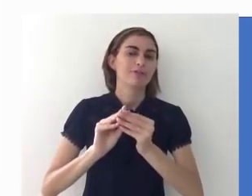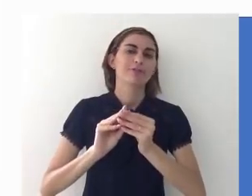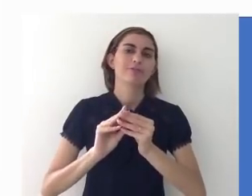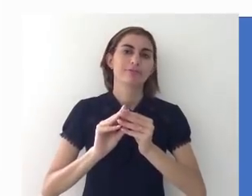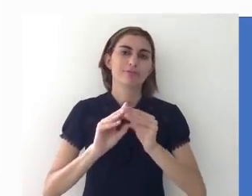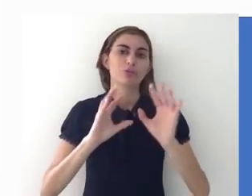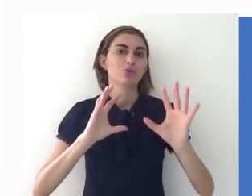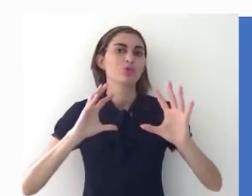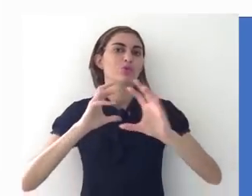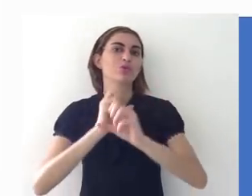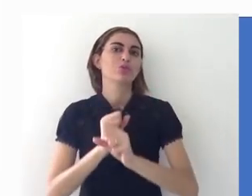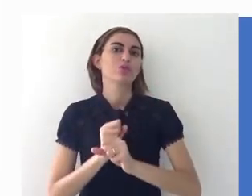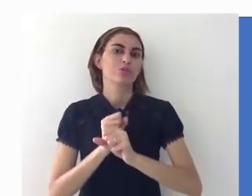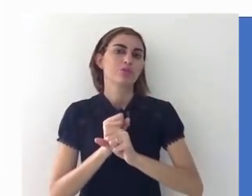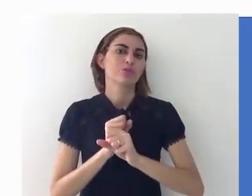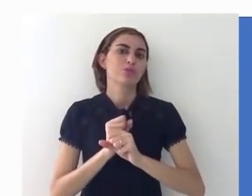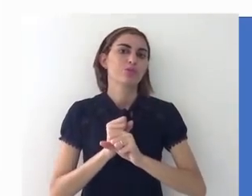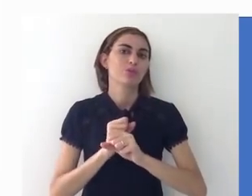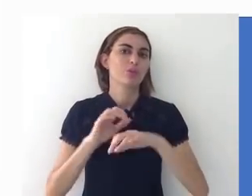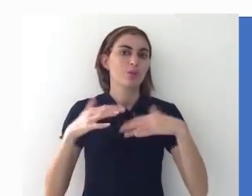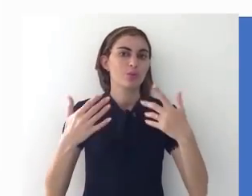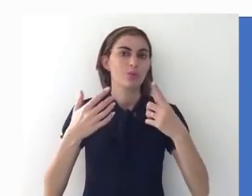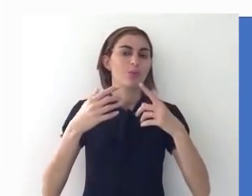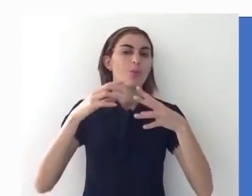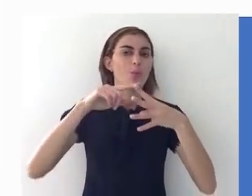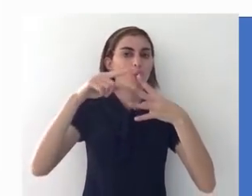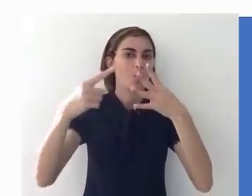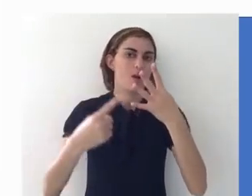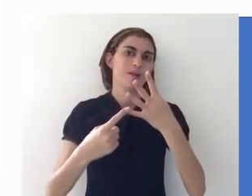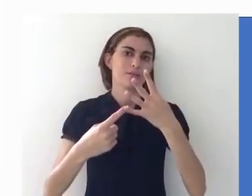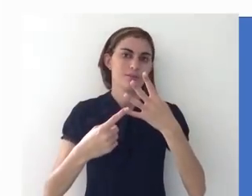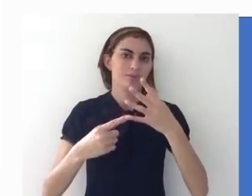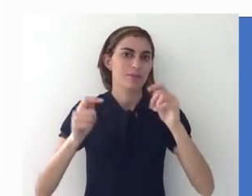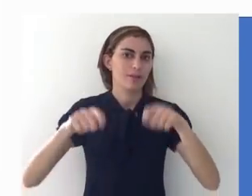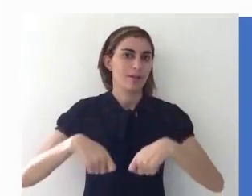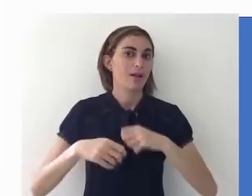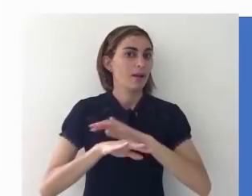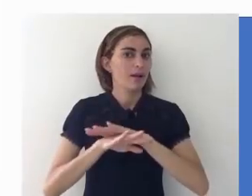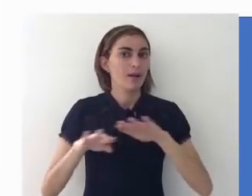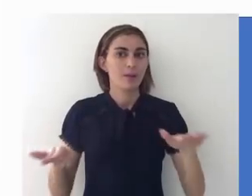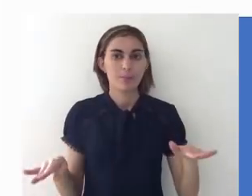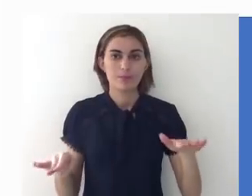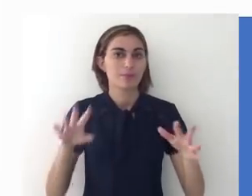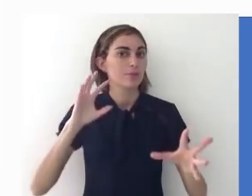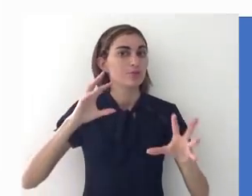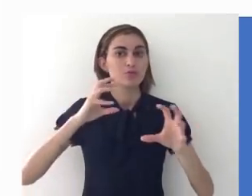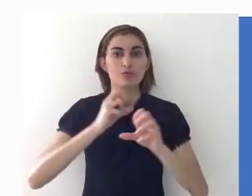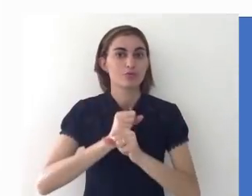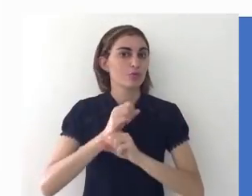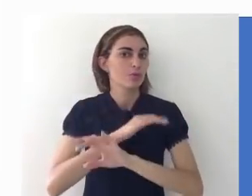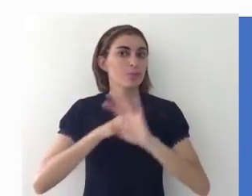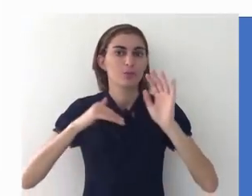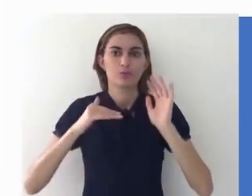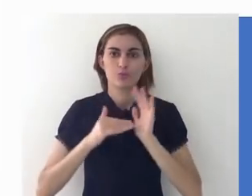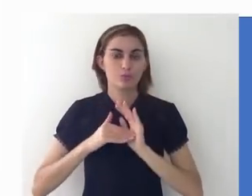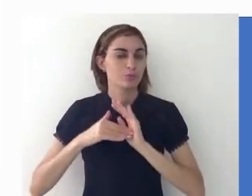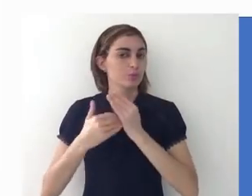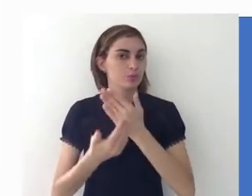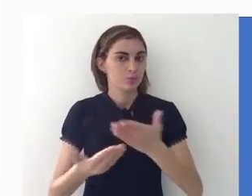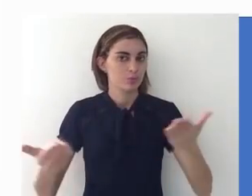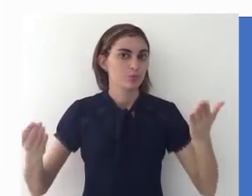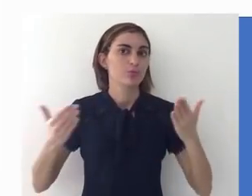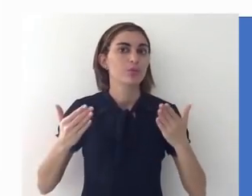gente vai concluir a soma dos ângulos do quadrilátero. Então, acabou aí. Então, a